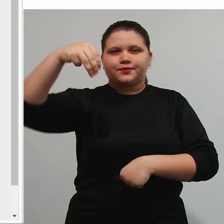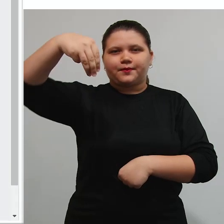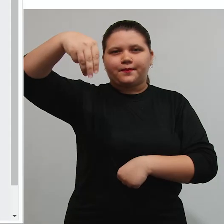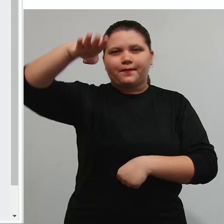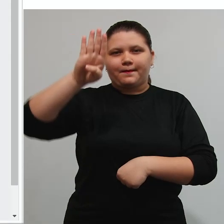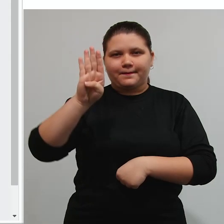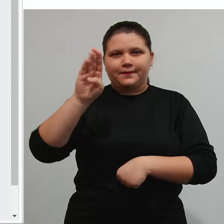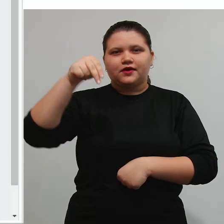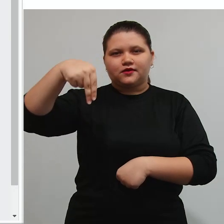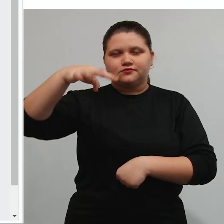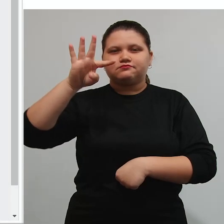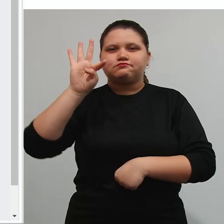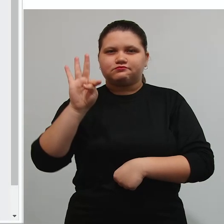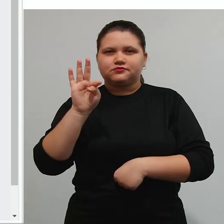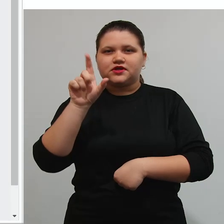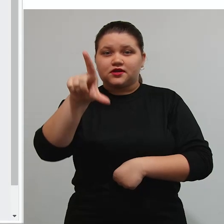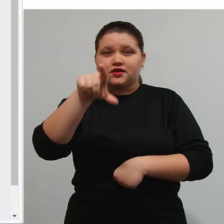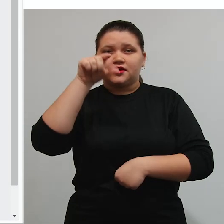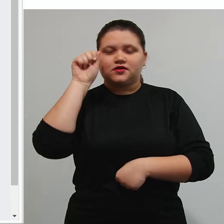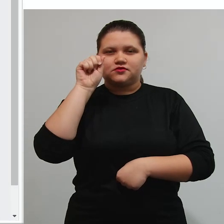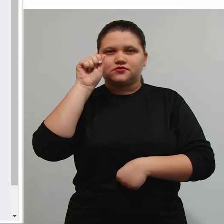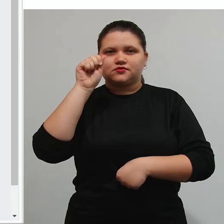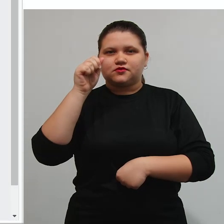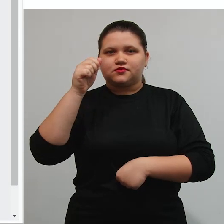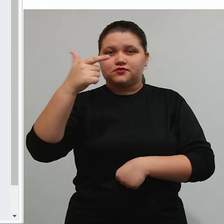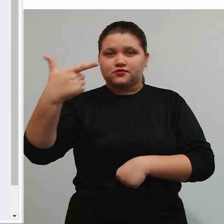norma 10520, tá bom?